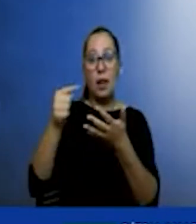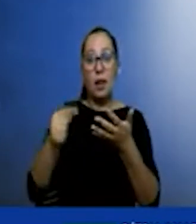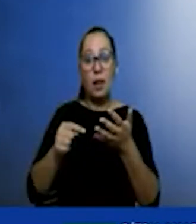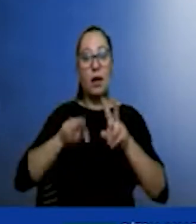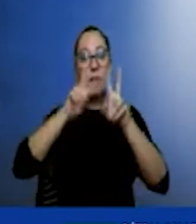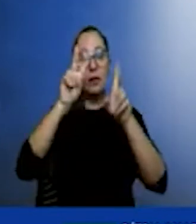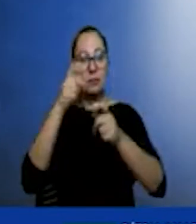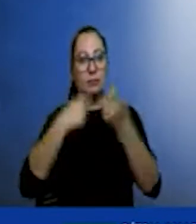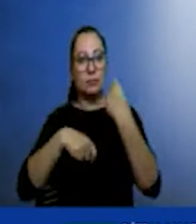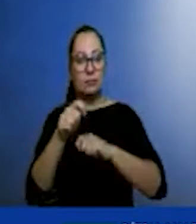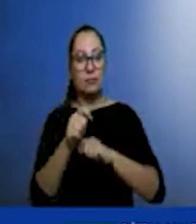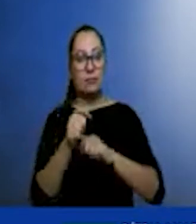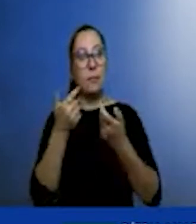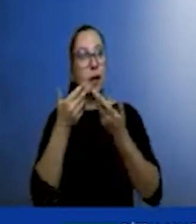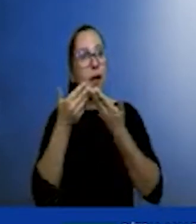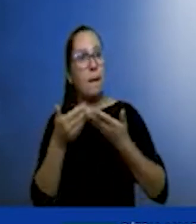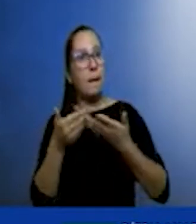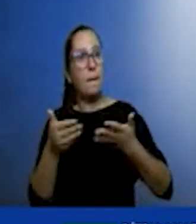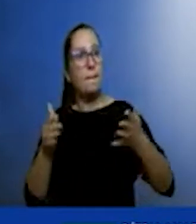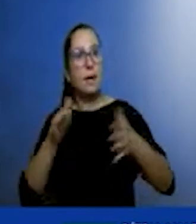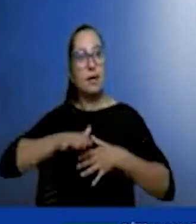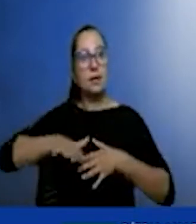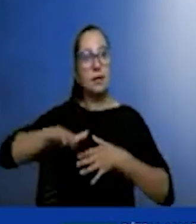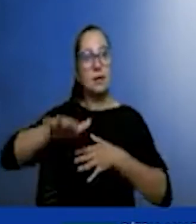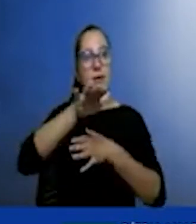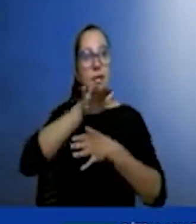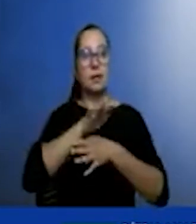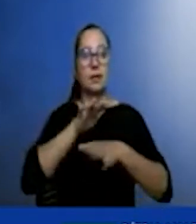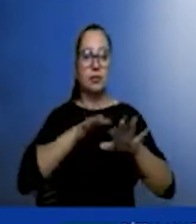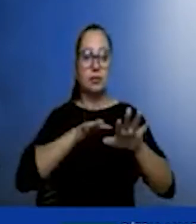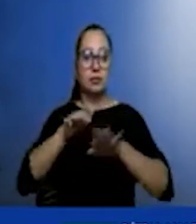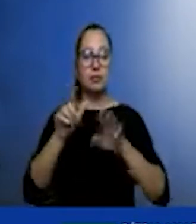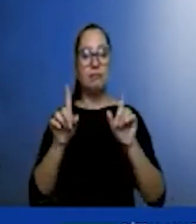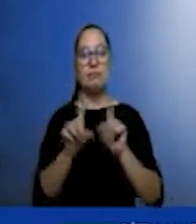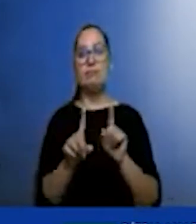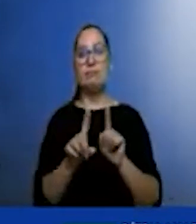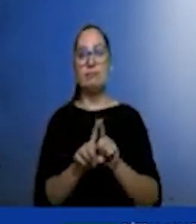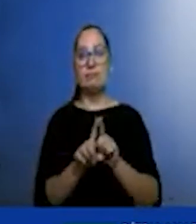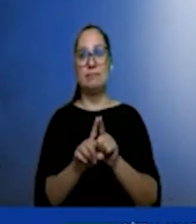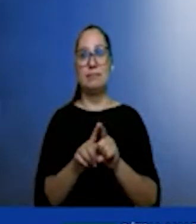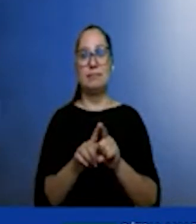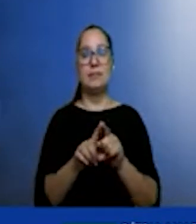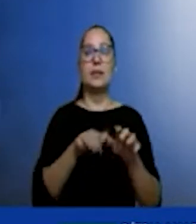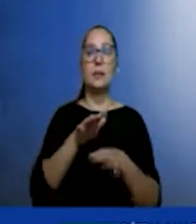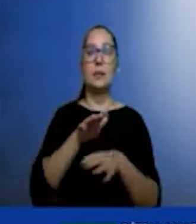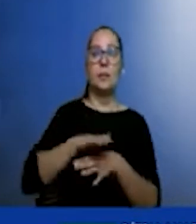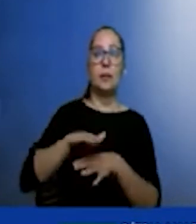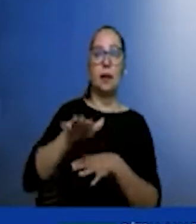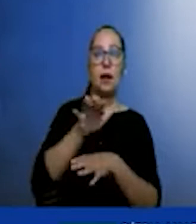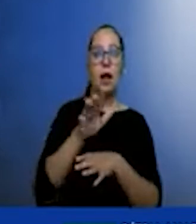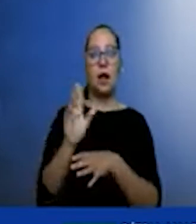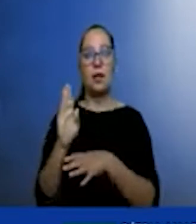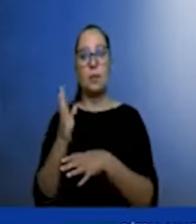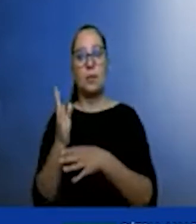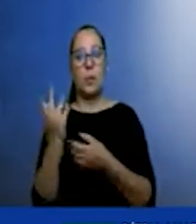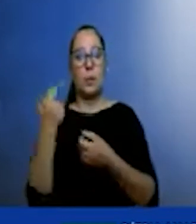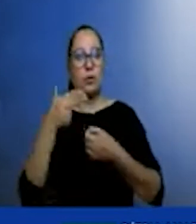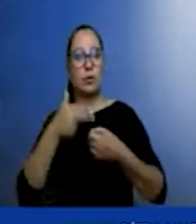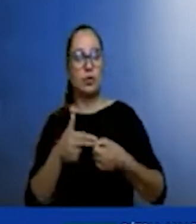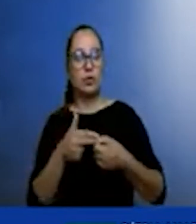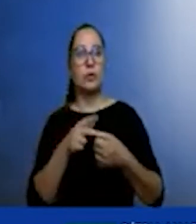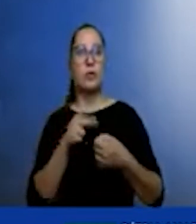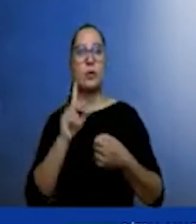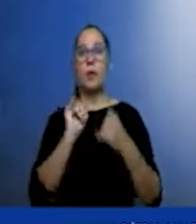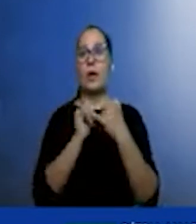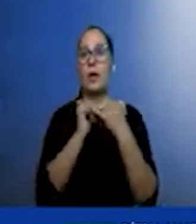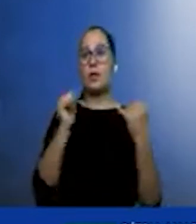mais aberto o mercado, quanto mais dinâmico o mercado, seja o mercado de biocombustíveis, seja o mercado de energia